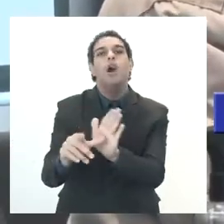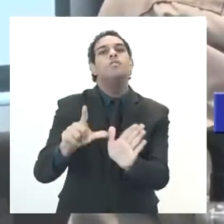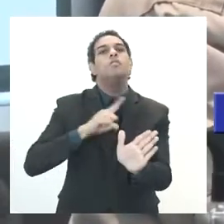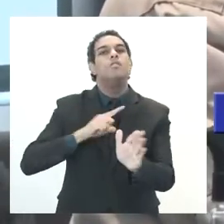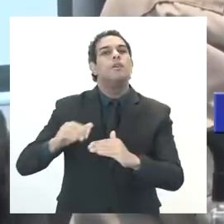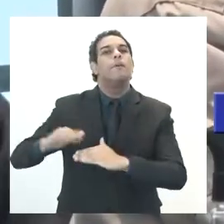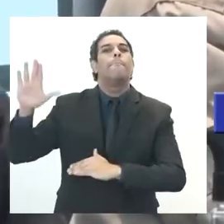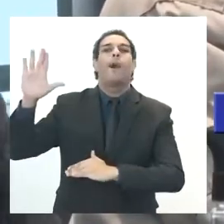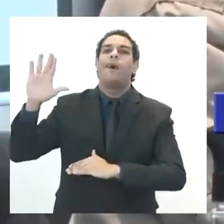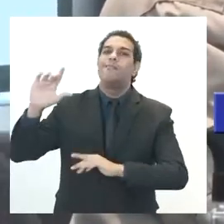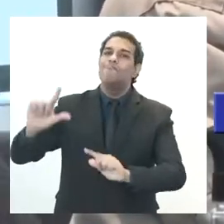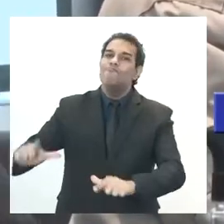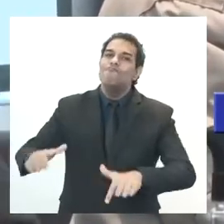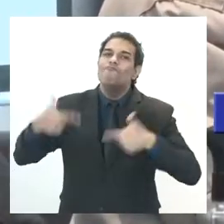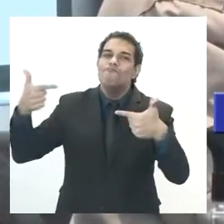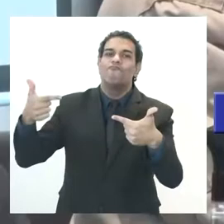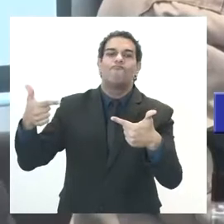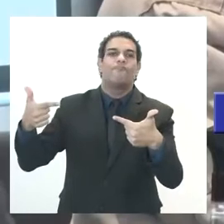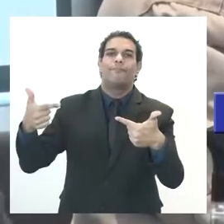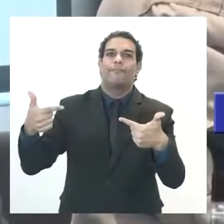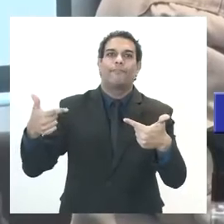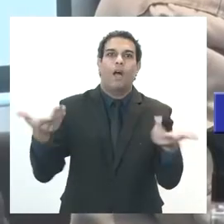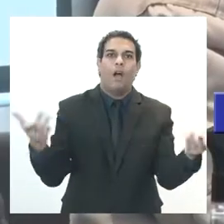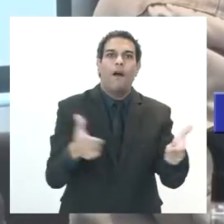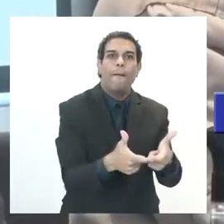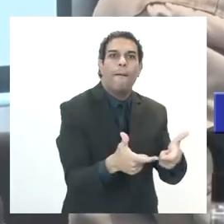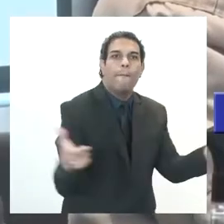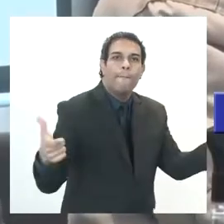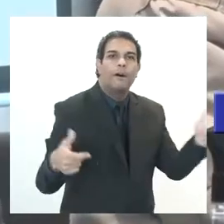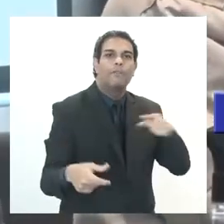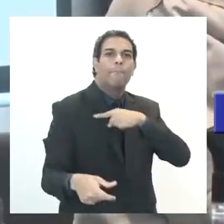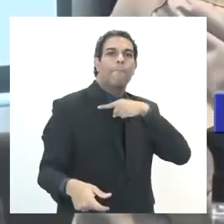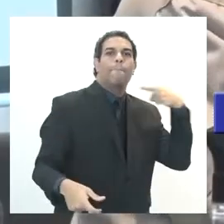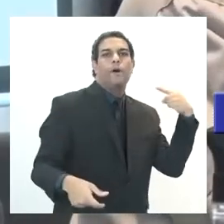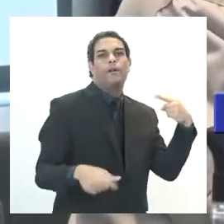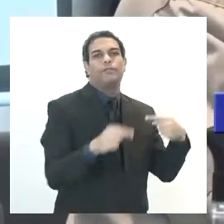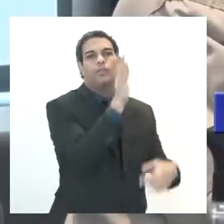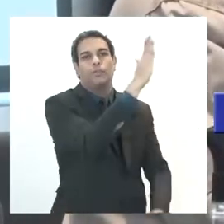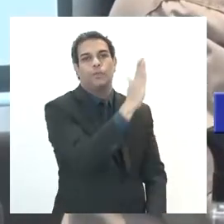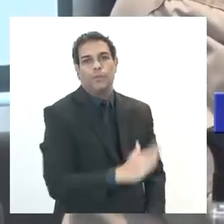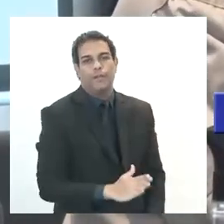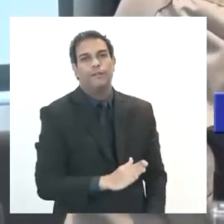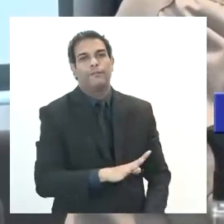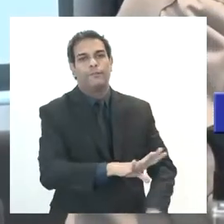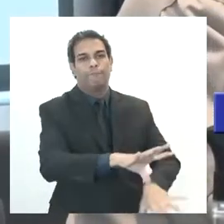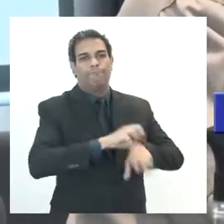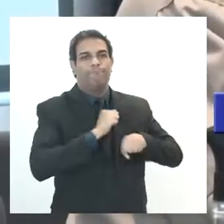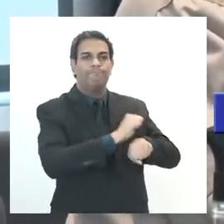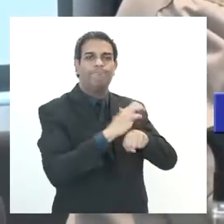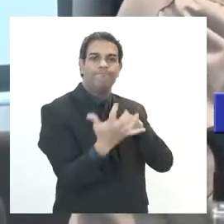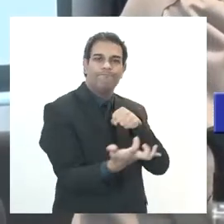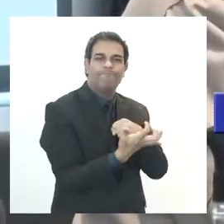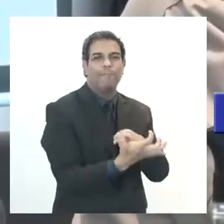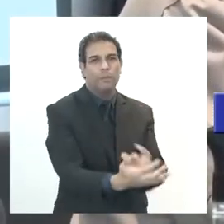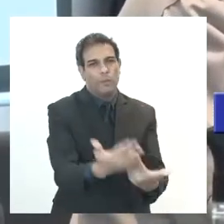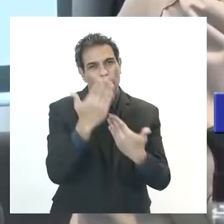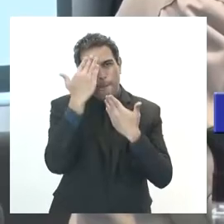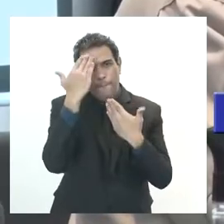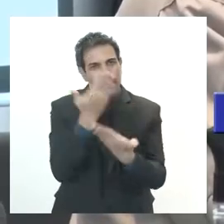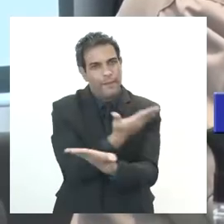têm demandado essa quantidade de morte que nós estamos tendo no Brasil Então queria deixar que os companheiros obrigado obrigado